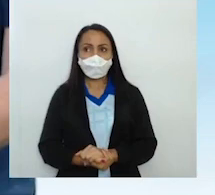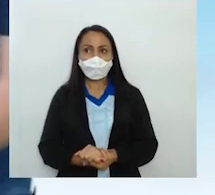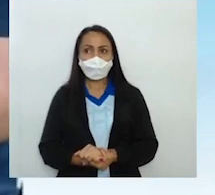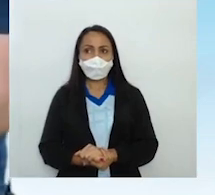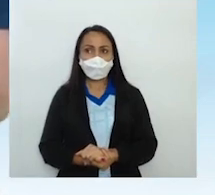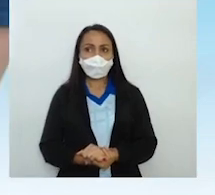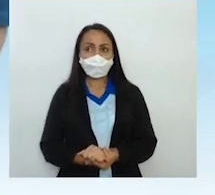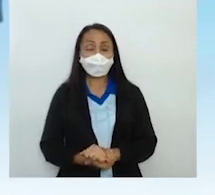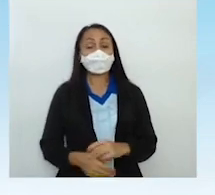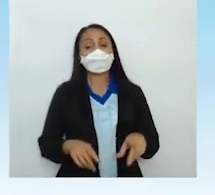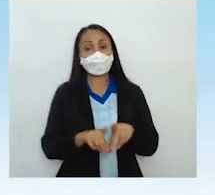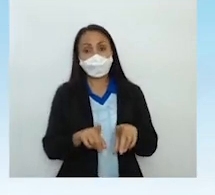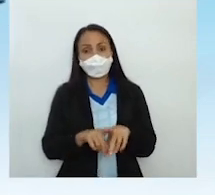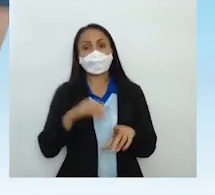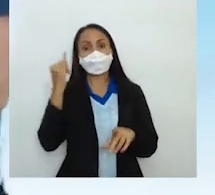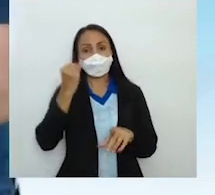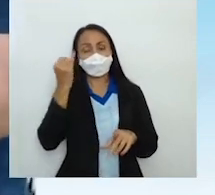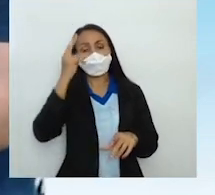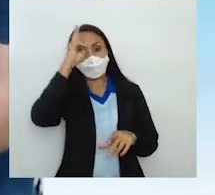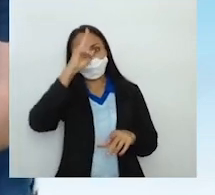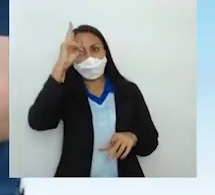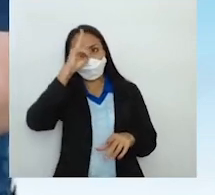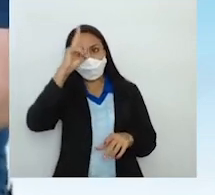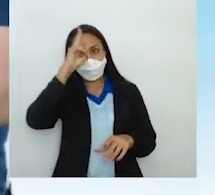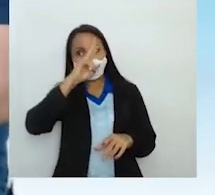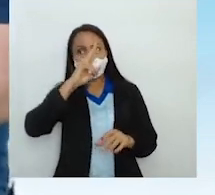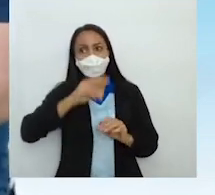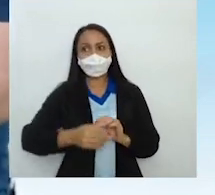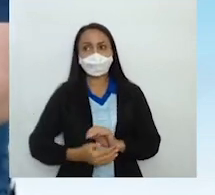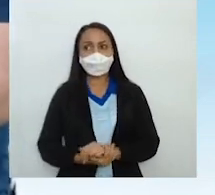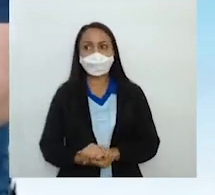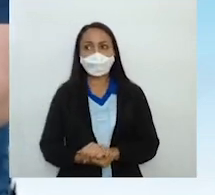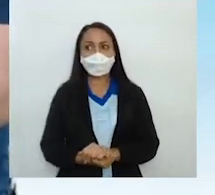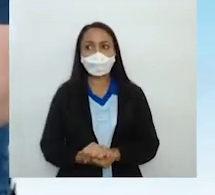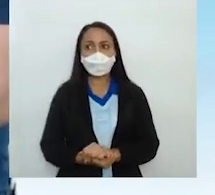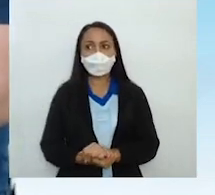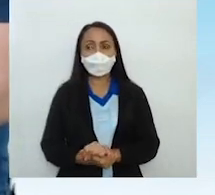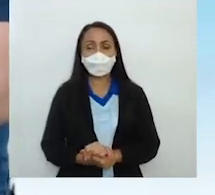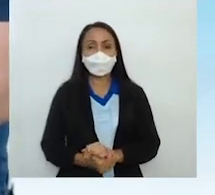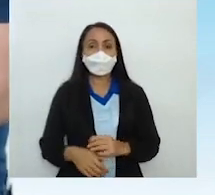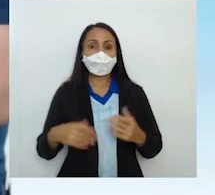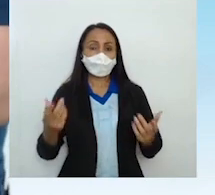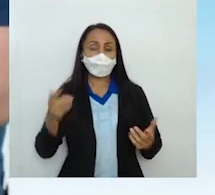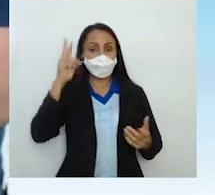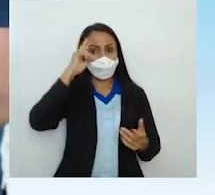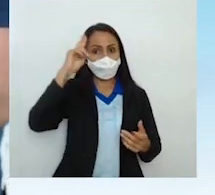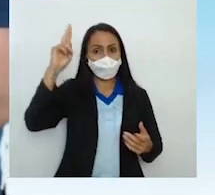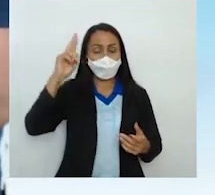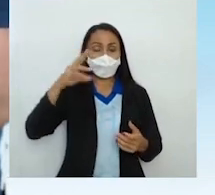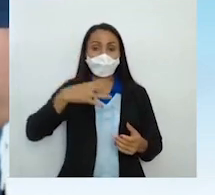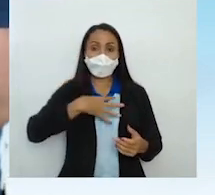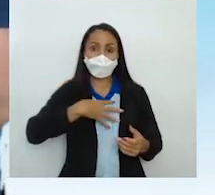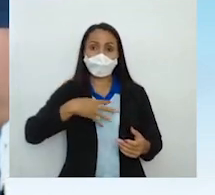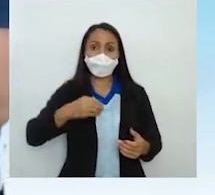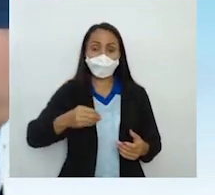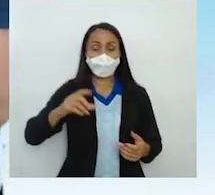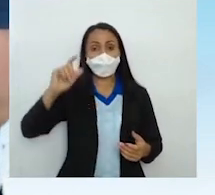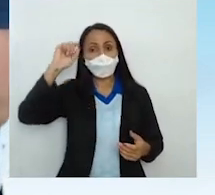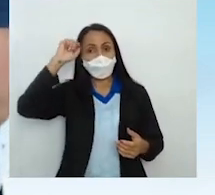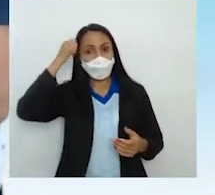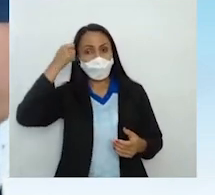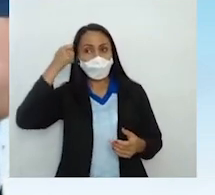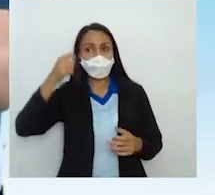Algo também interessante é lembrar que muitos senhores pegavam seus filhos bastardos com as negras e